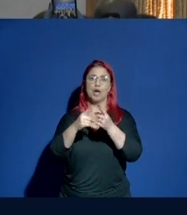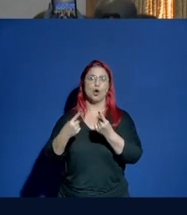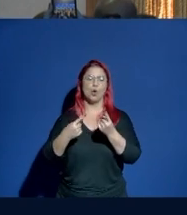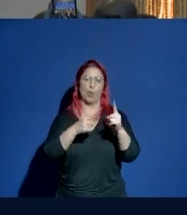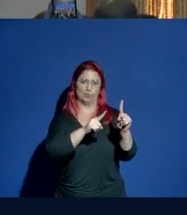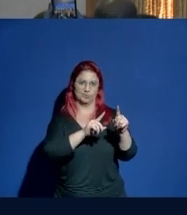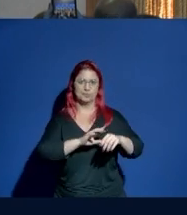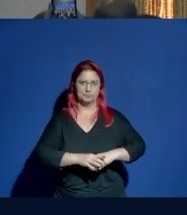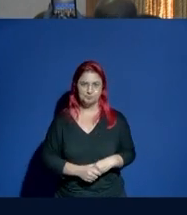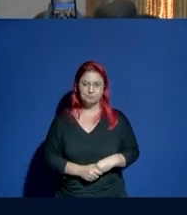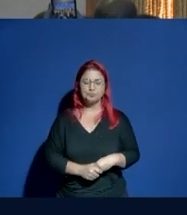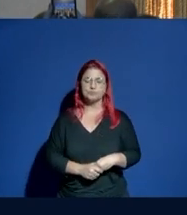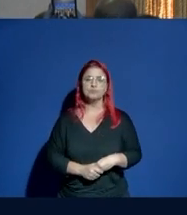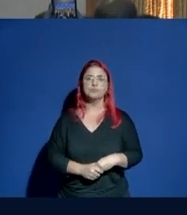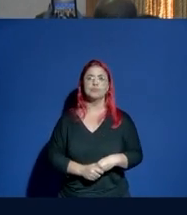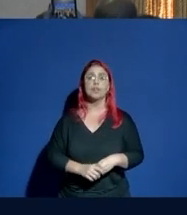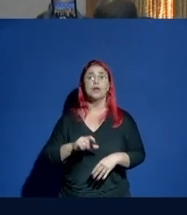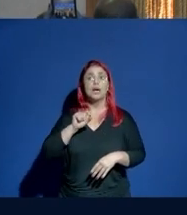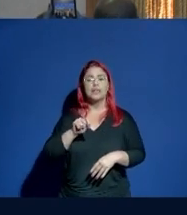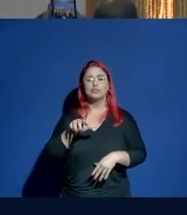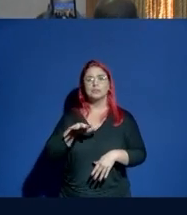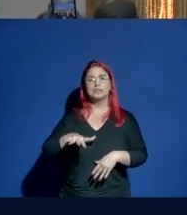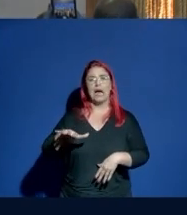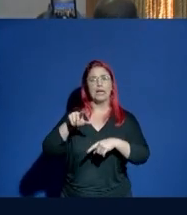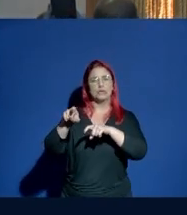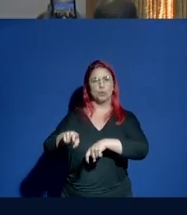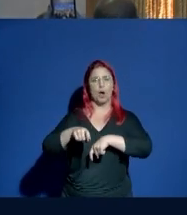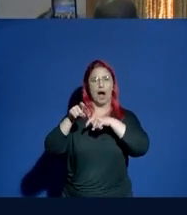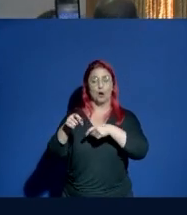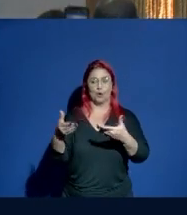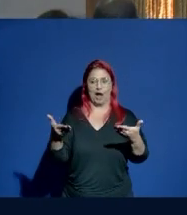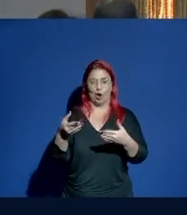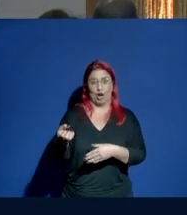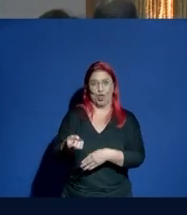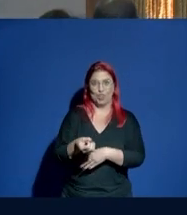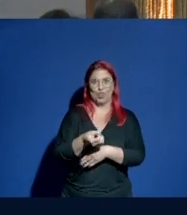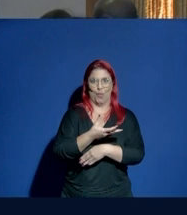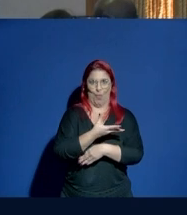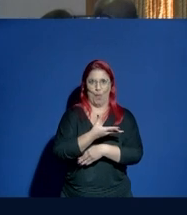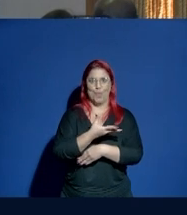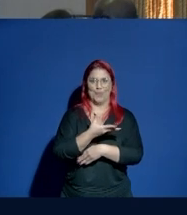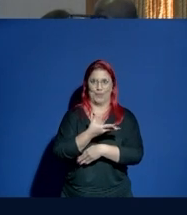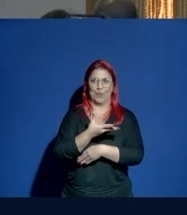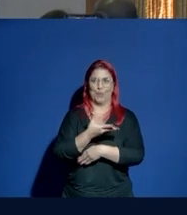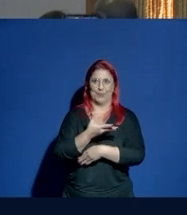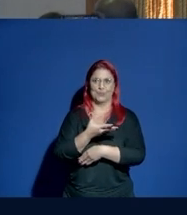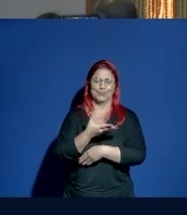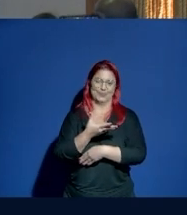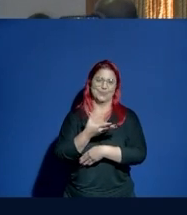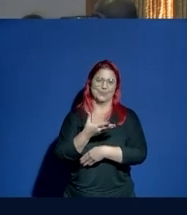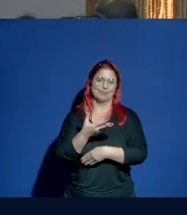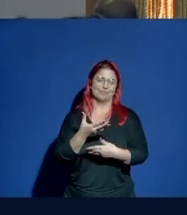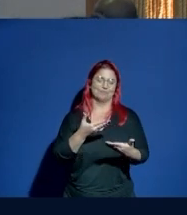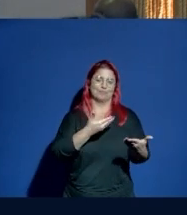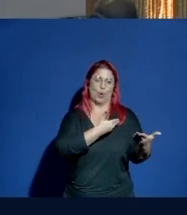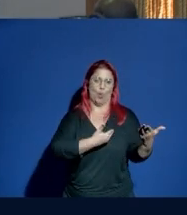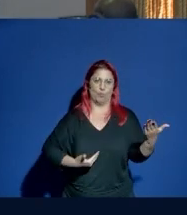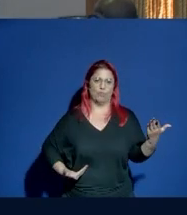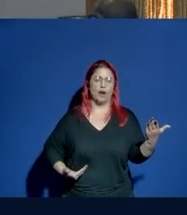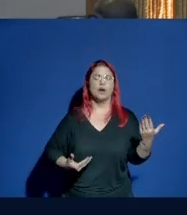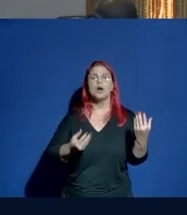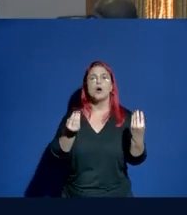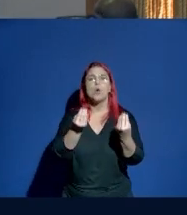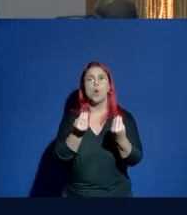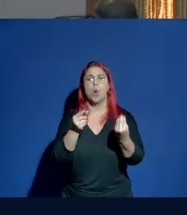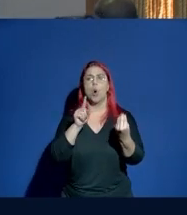na área do Agro esse era um dos temores né do novo governo muita atenção acontecia ali como que tem sido essa relação